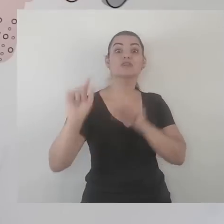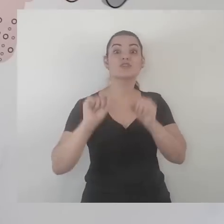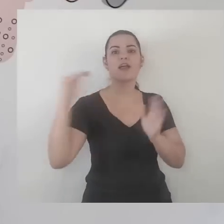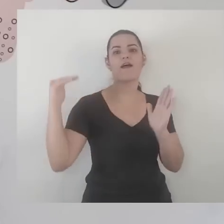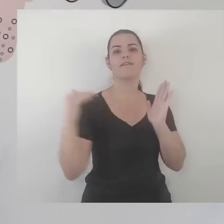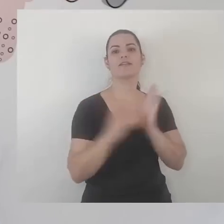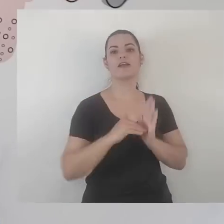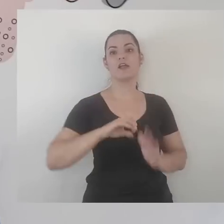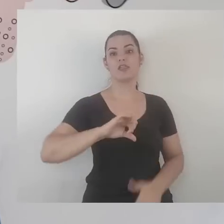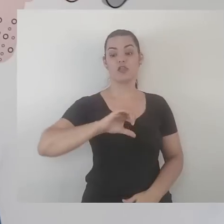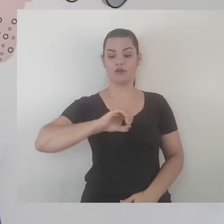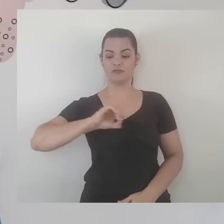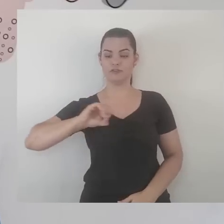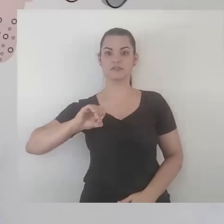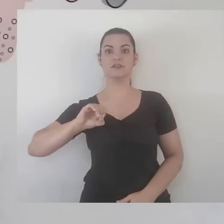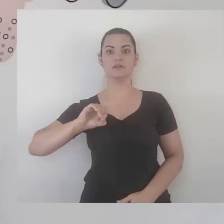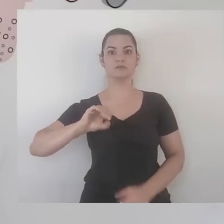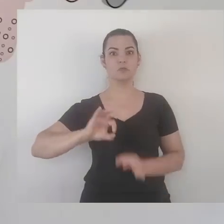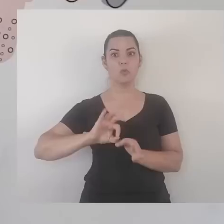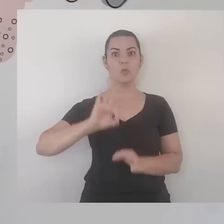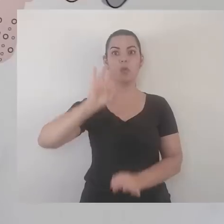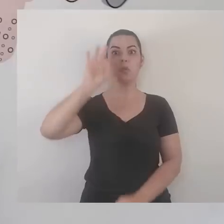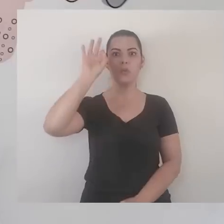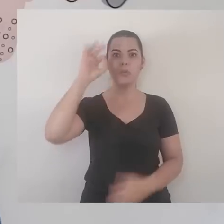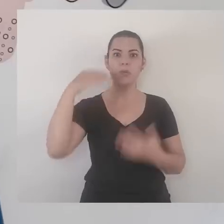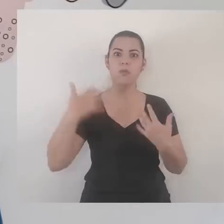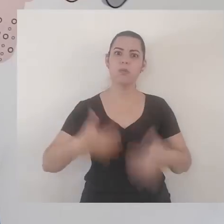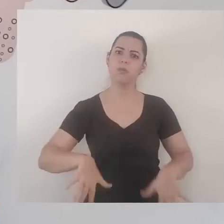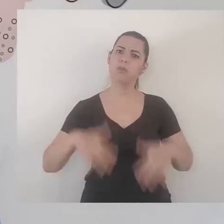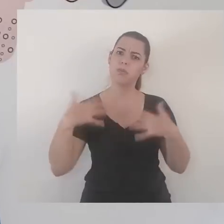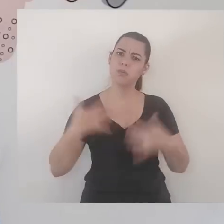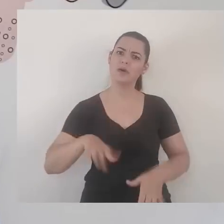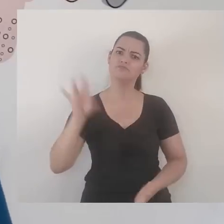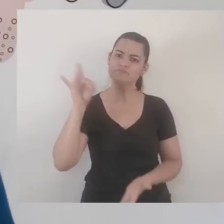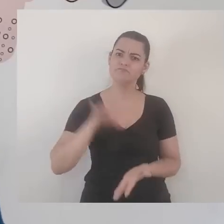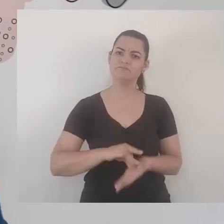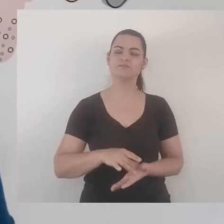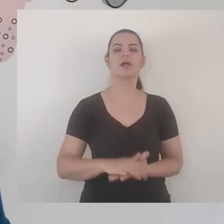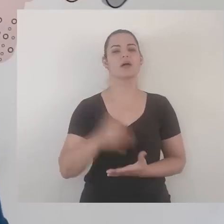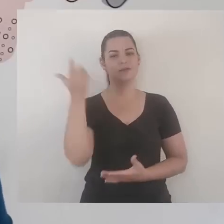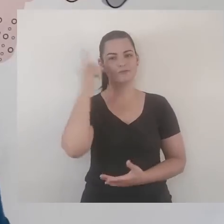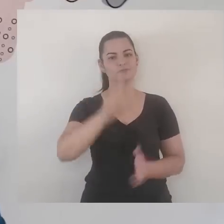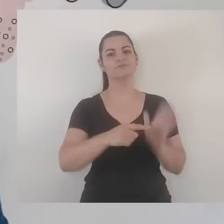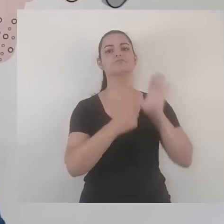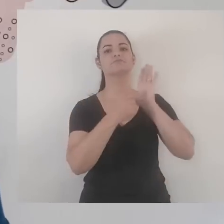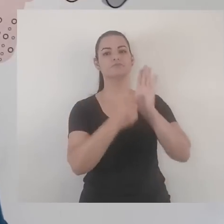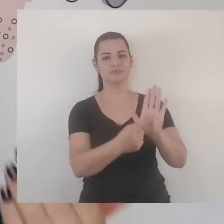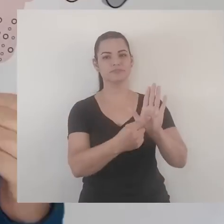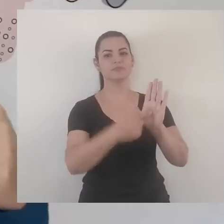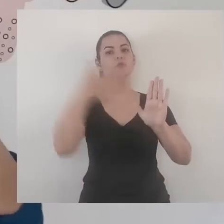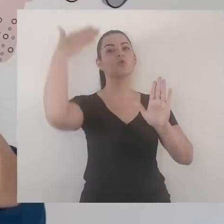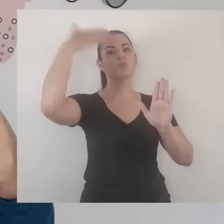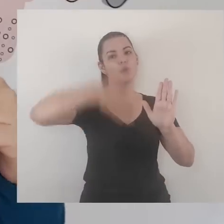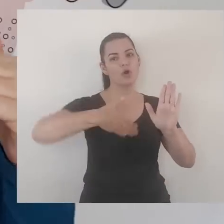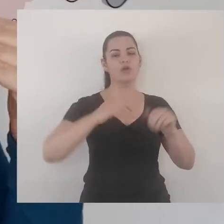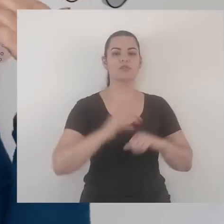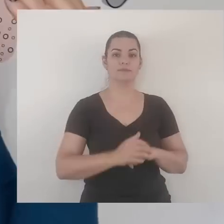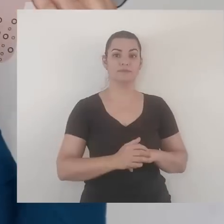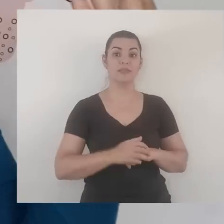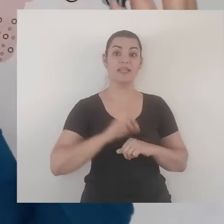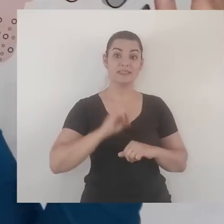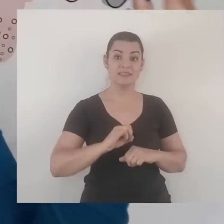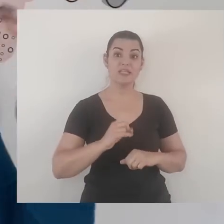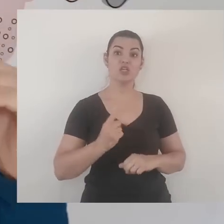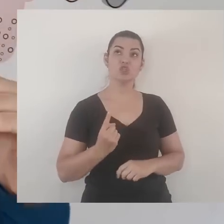900 metros. Muito alto, turma! E aí ele conseguiu comprovar que à medida que